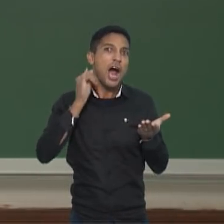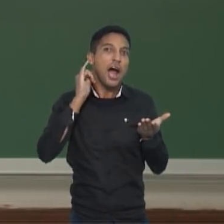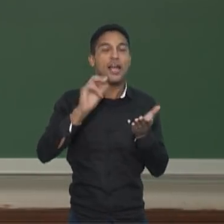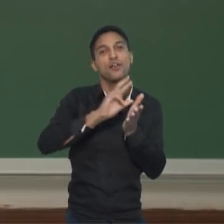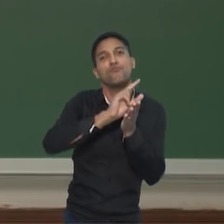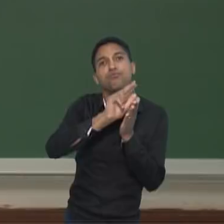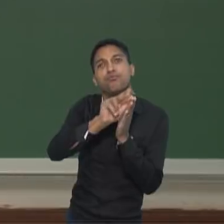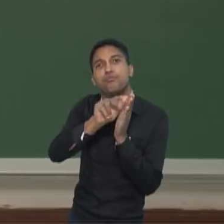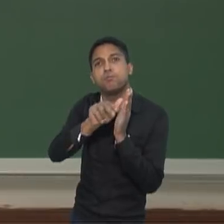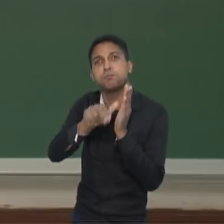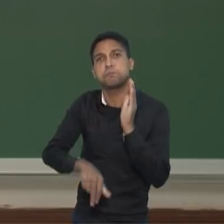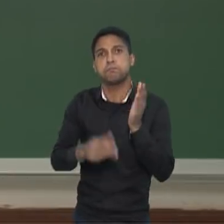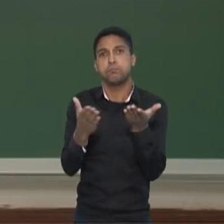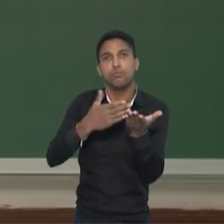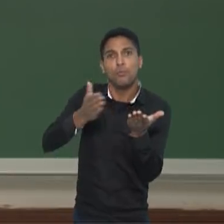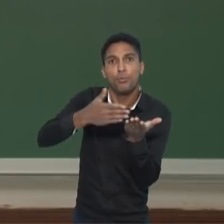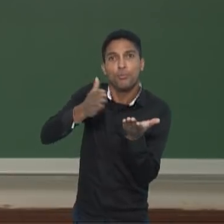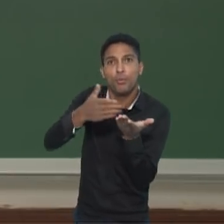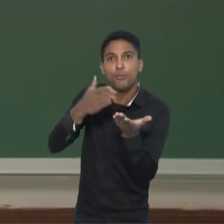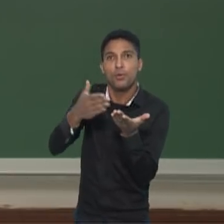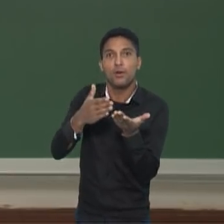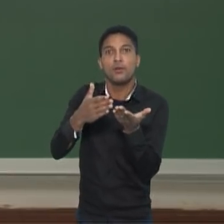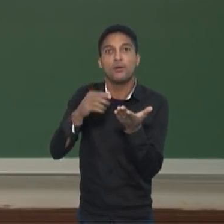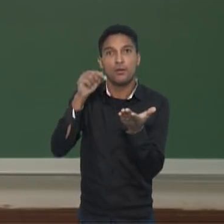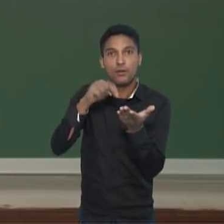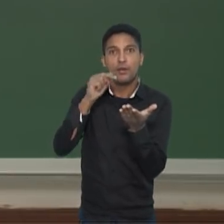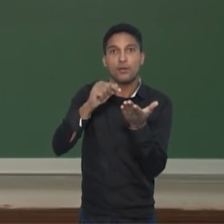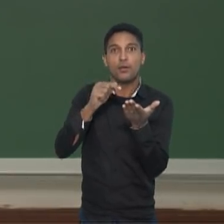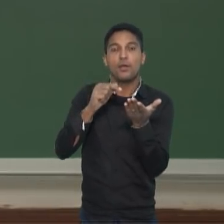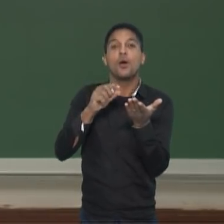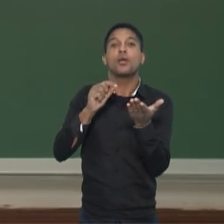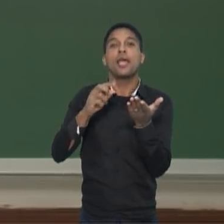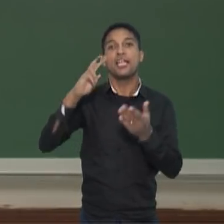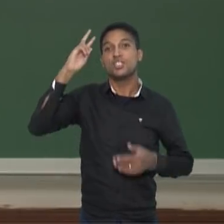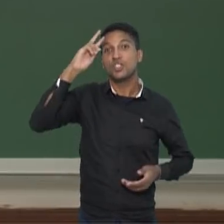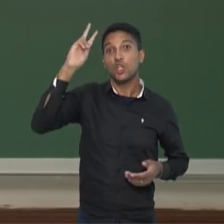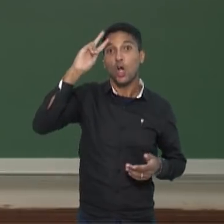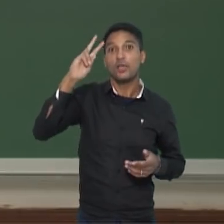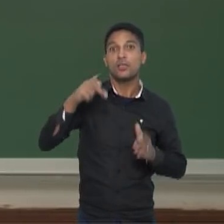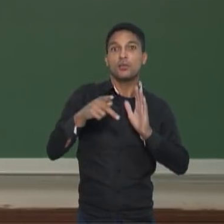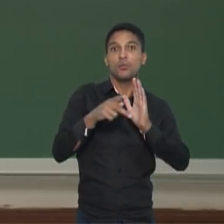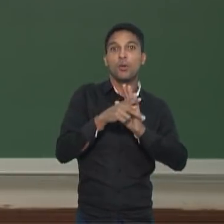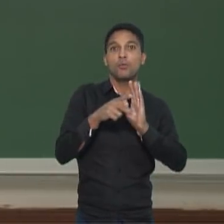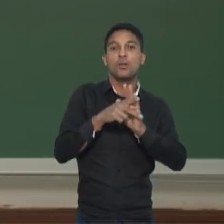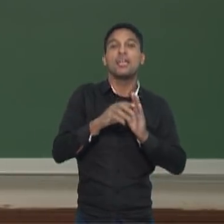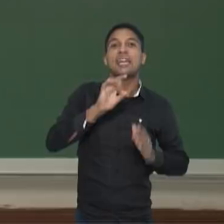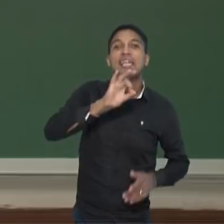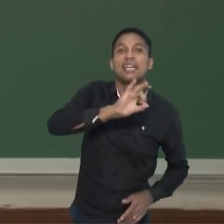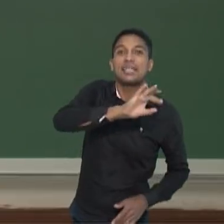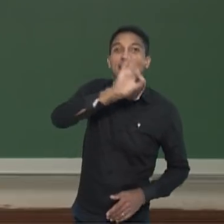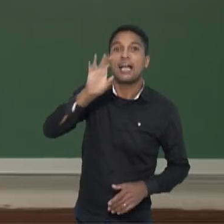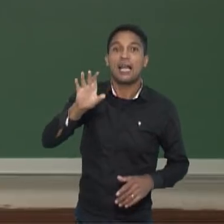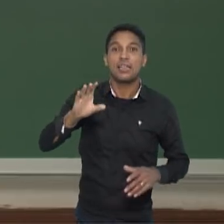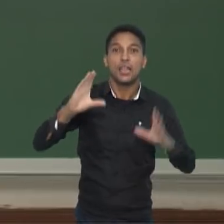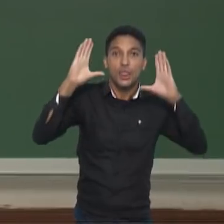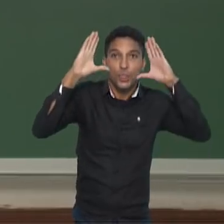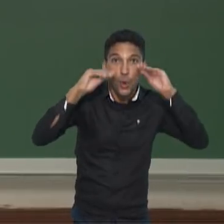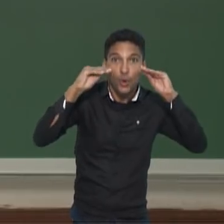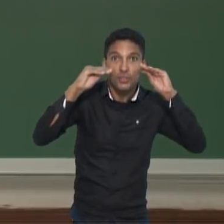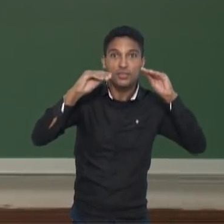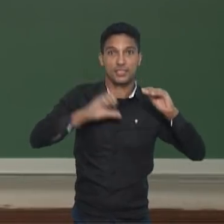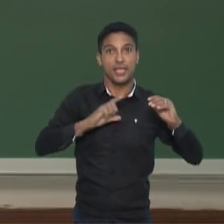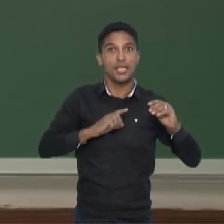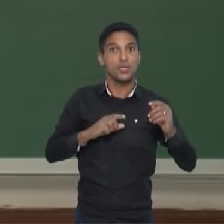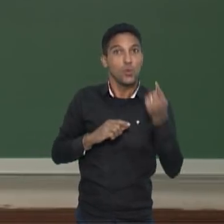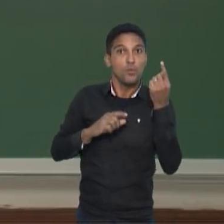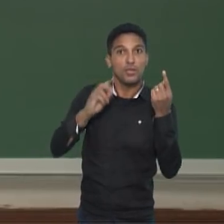Tem uma história que se conta, são mil e uma noites, e cada noite tem uma história, mas é que assim, a